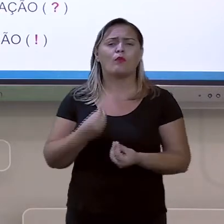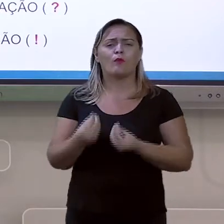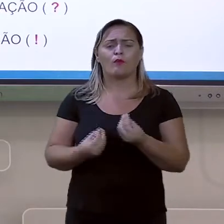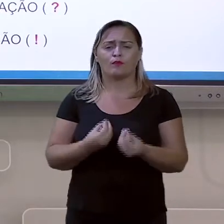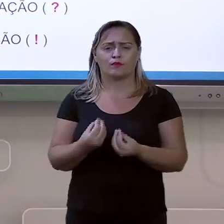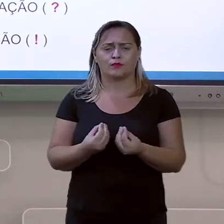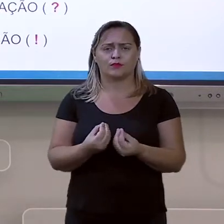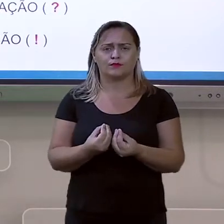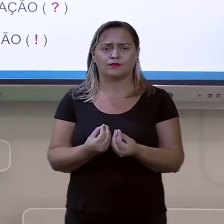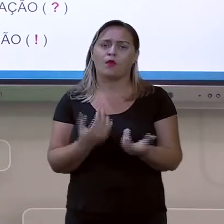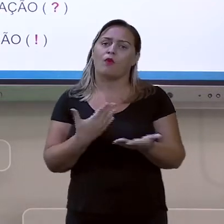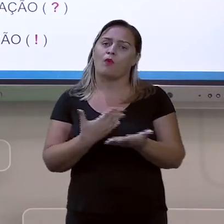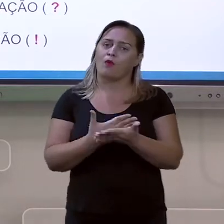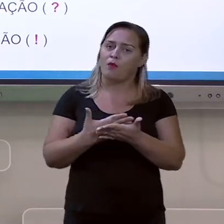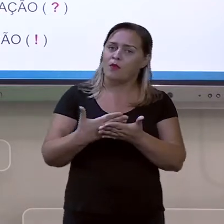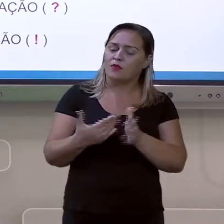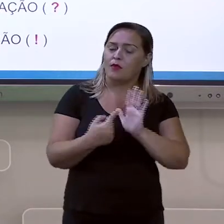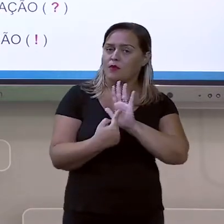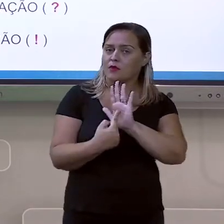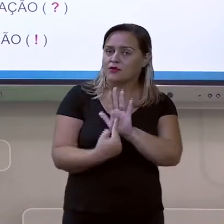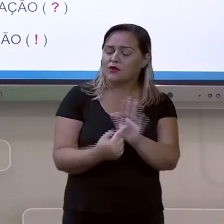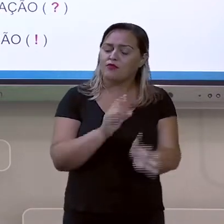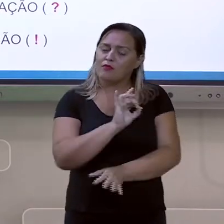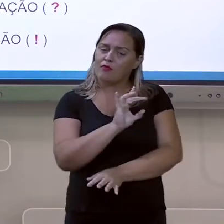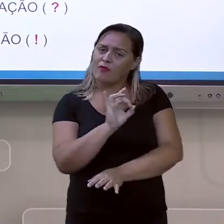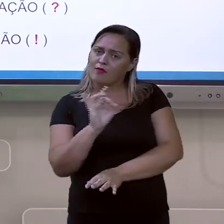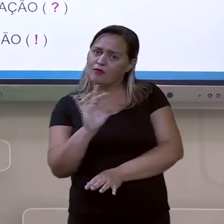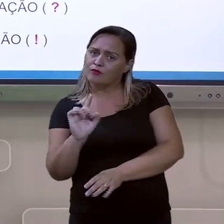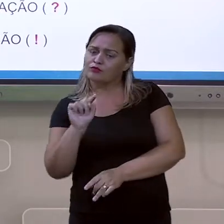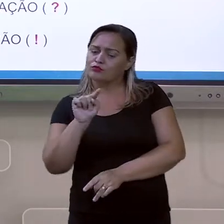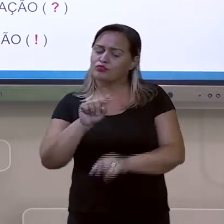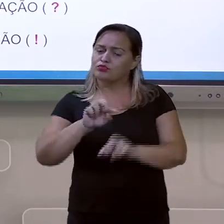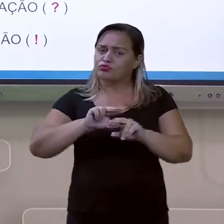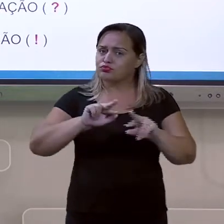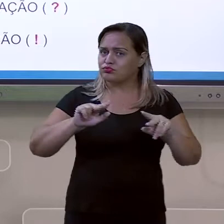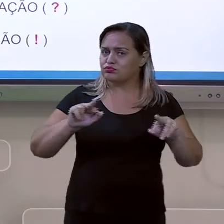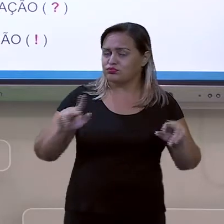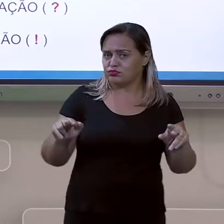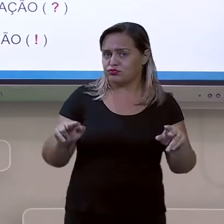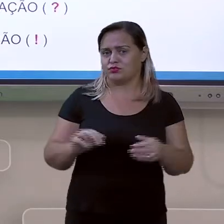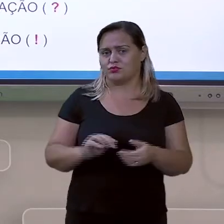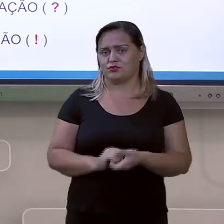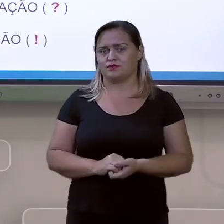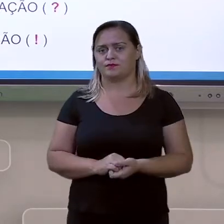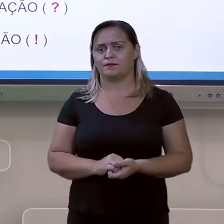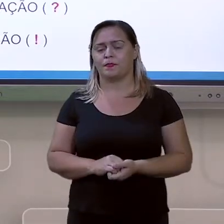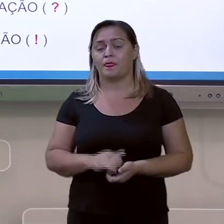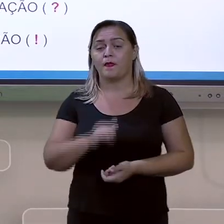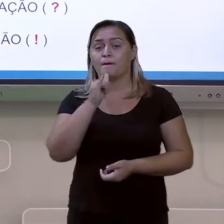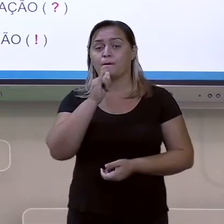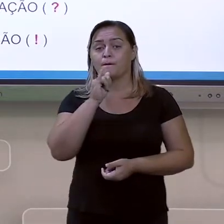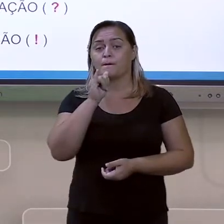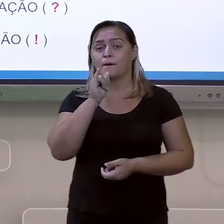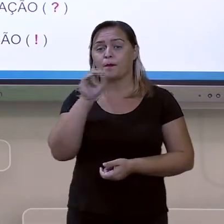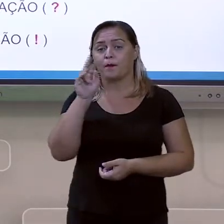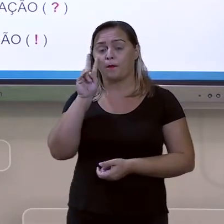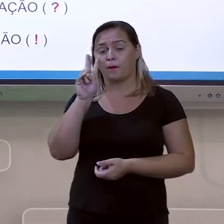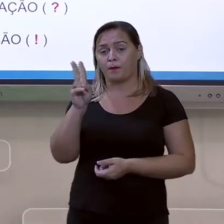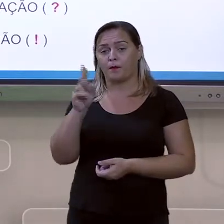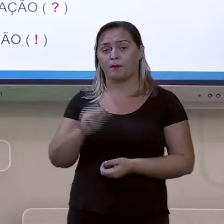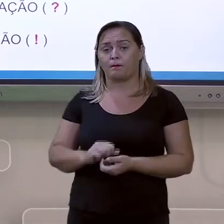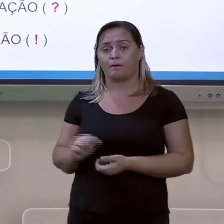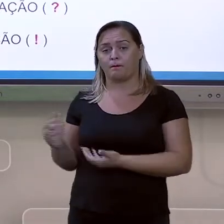a apresentar cada sinal e para que esse sinal serve. Nós temos aqui o ponto